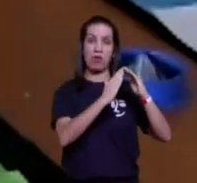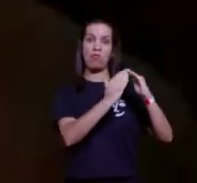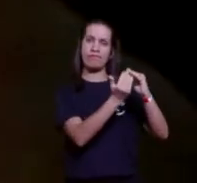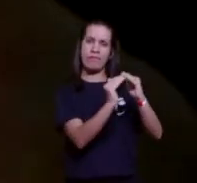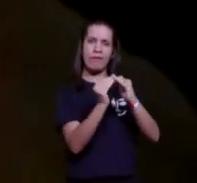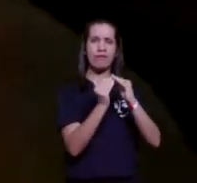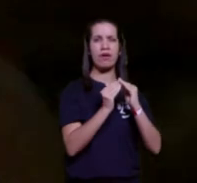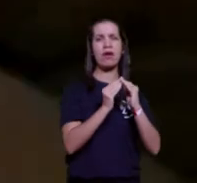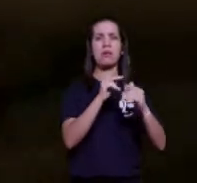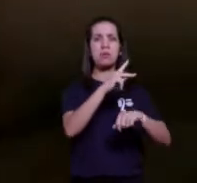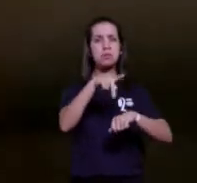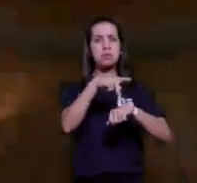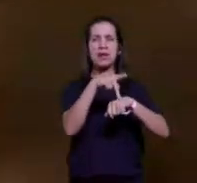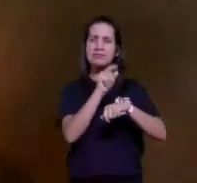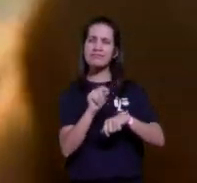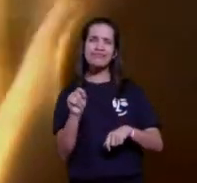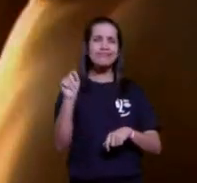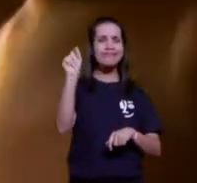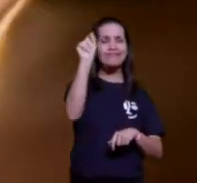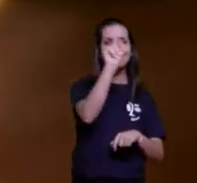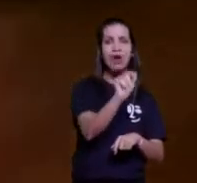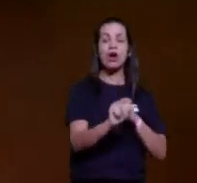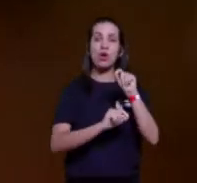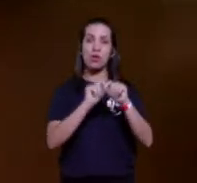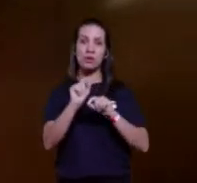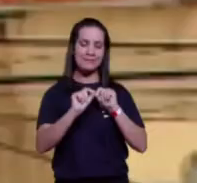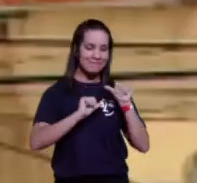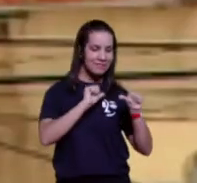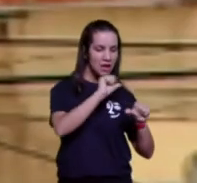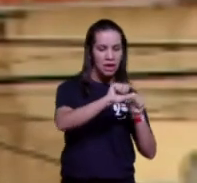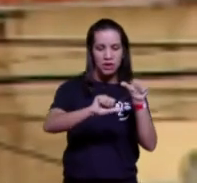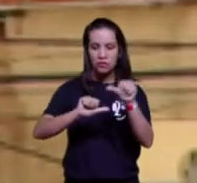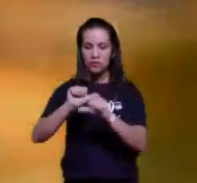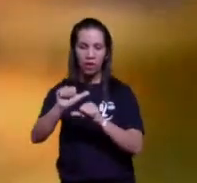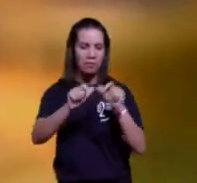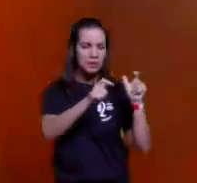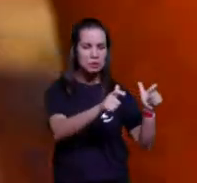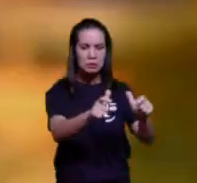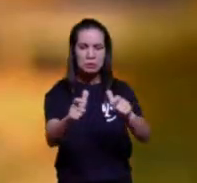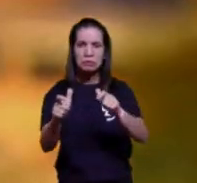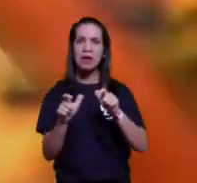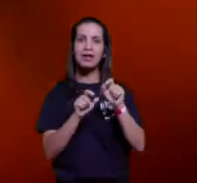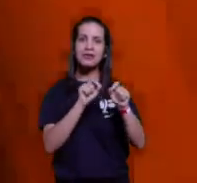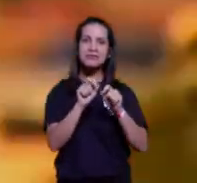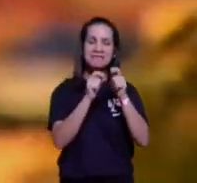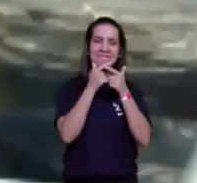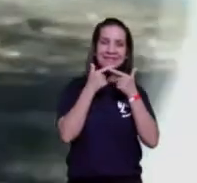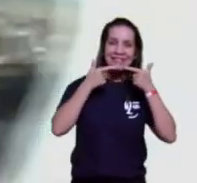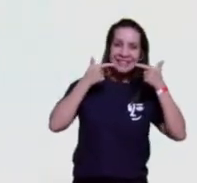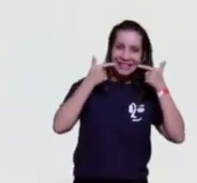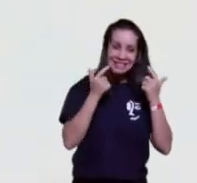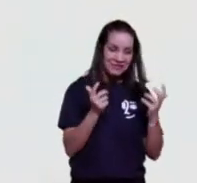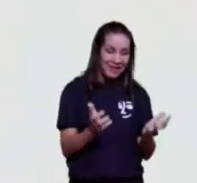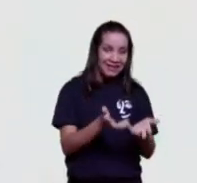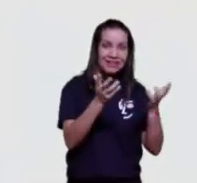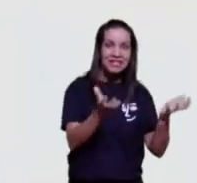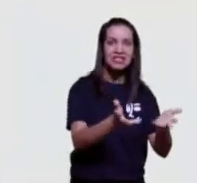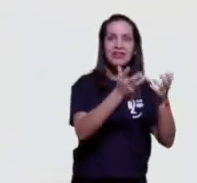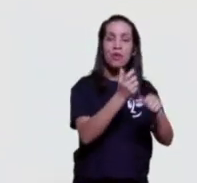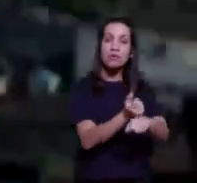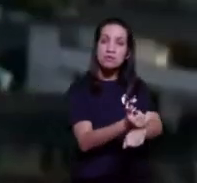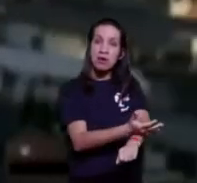de todo o país, transformando assim o estigma desses espaços e suas populações com carisma, incentivo e